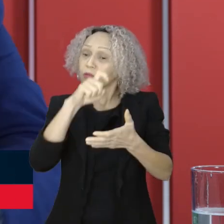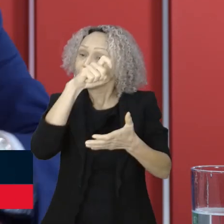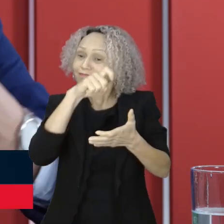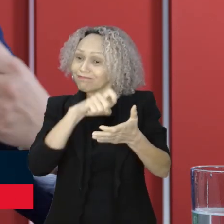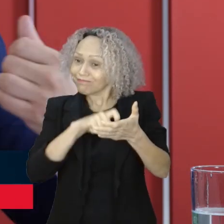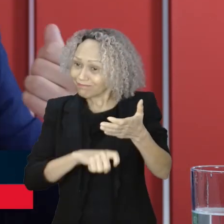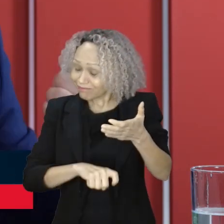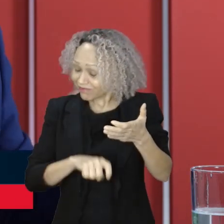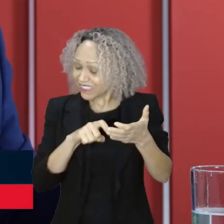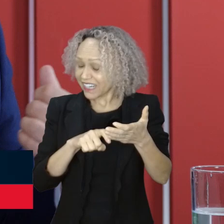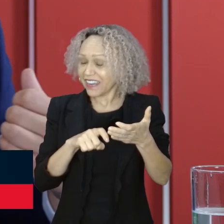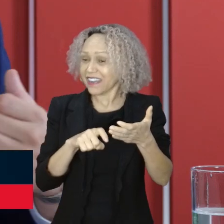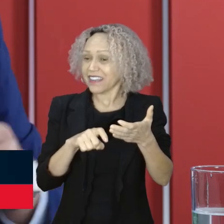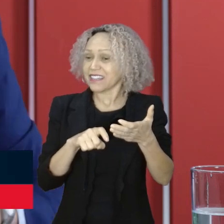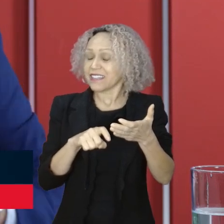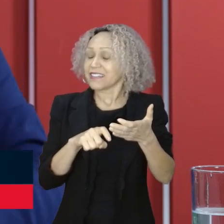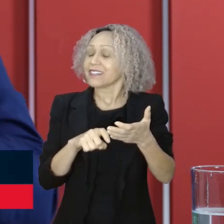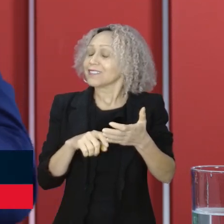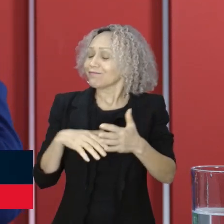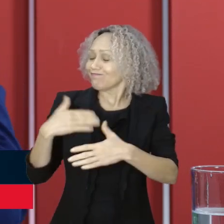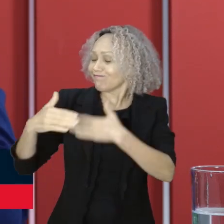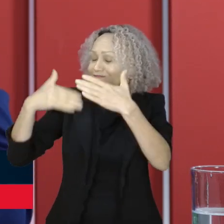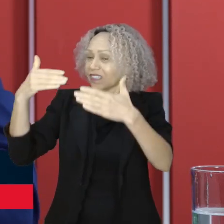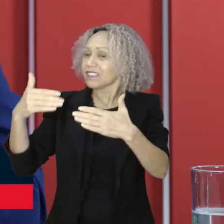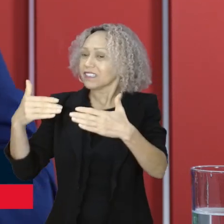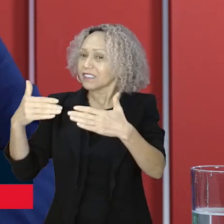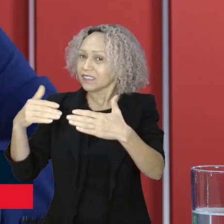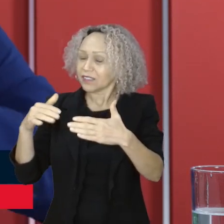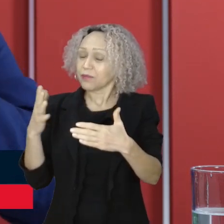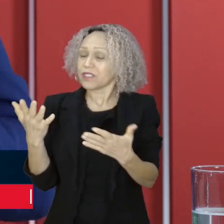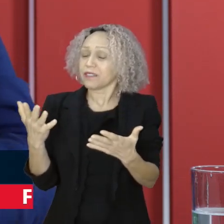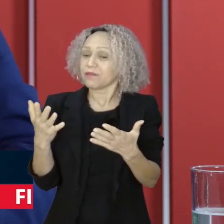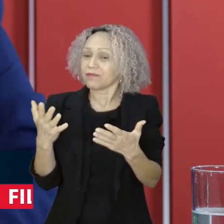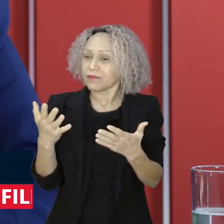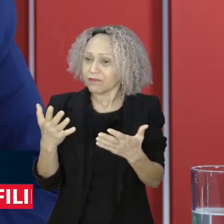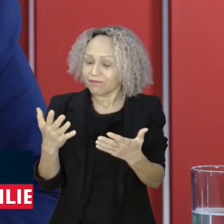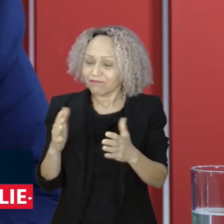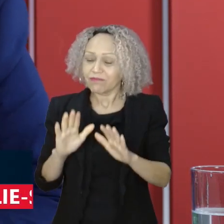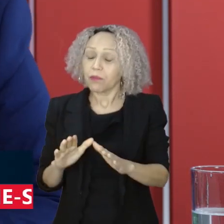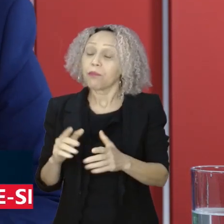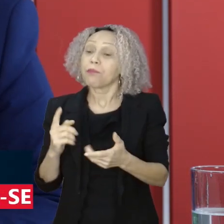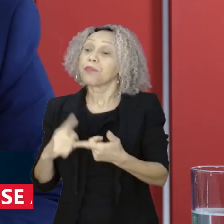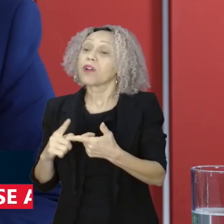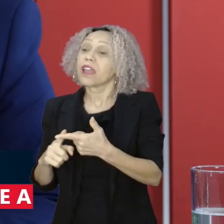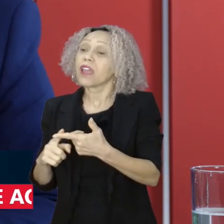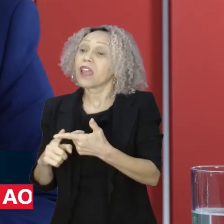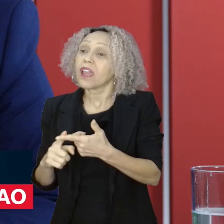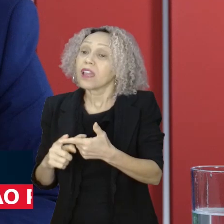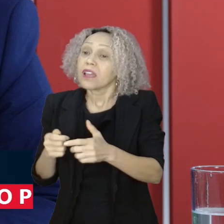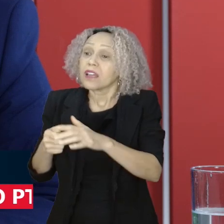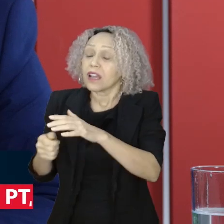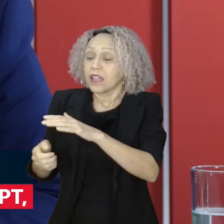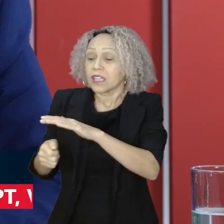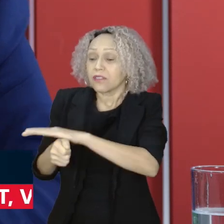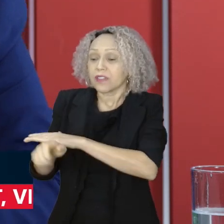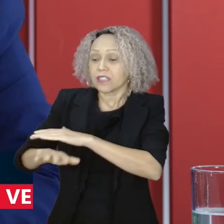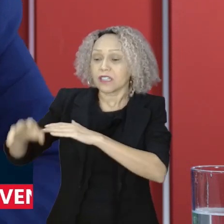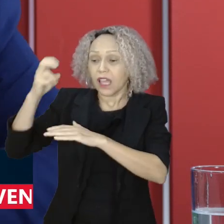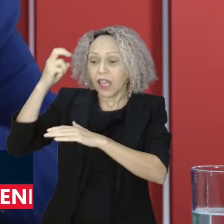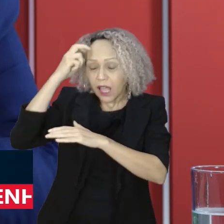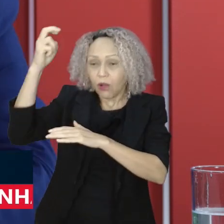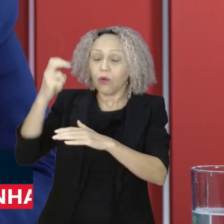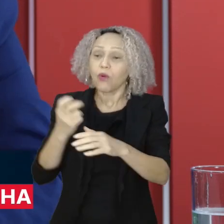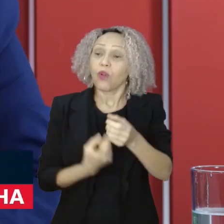o resultado final das contas públicas é que elas melhoram, porque o retorno de imposto vai ser significativo. E o